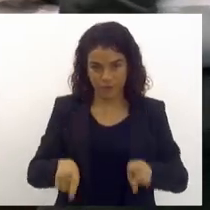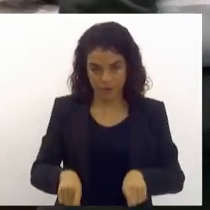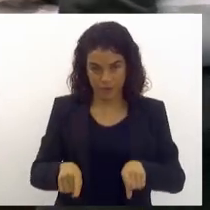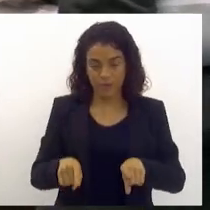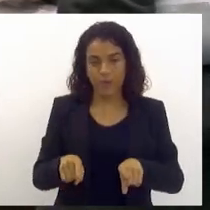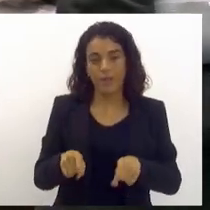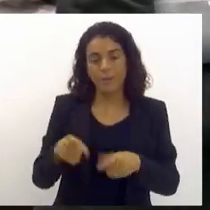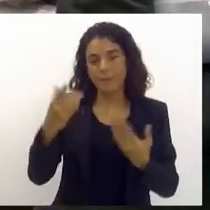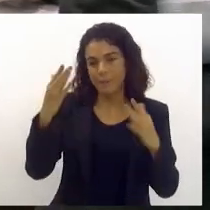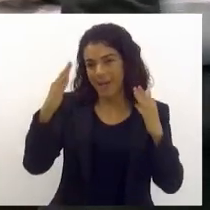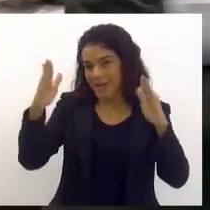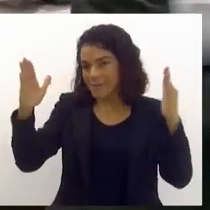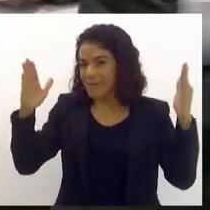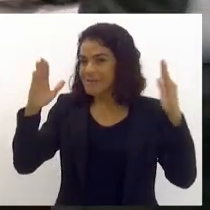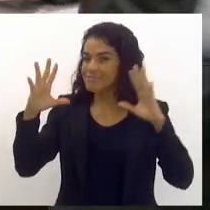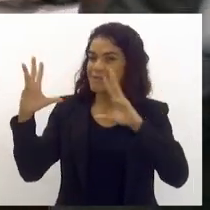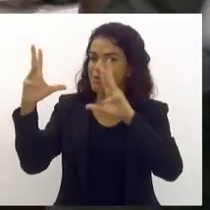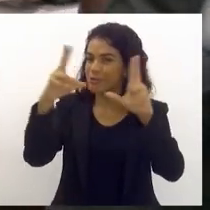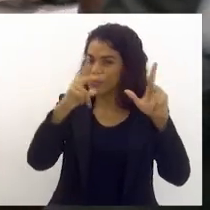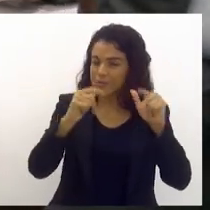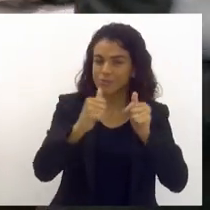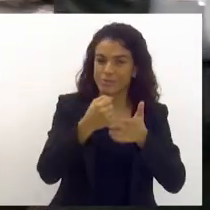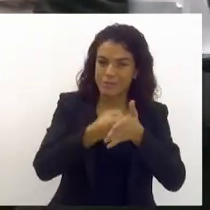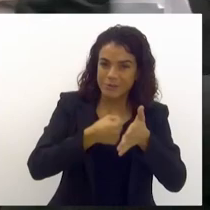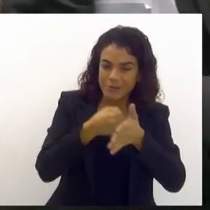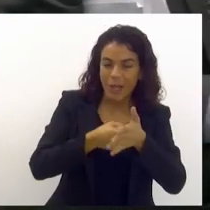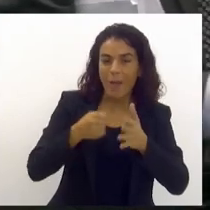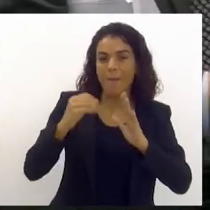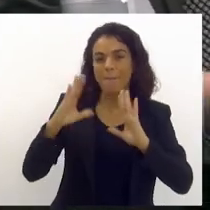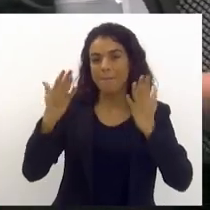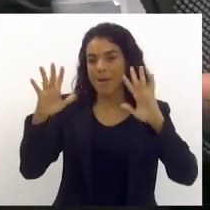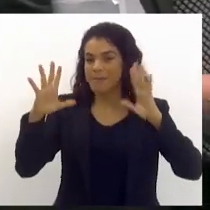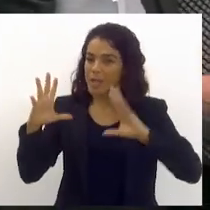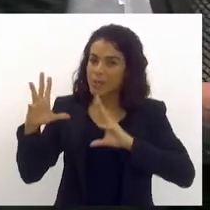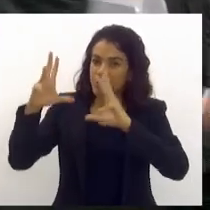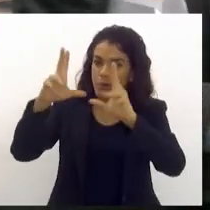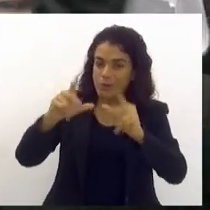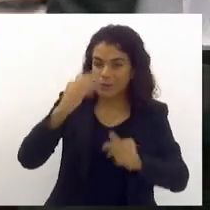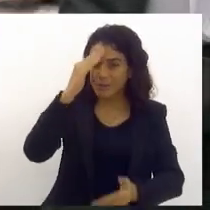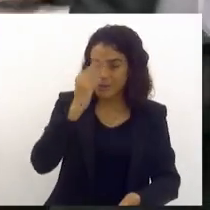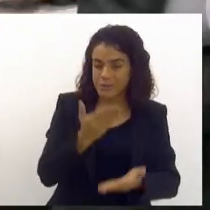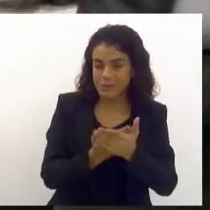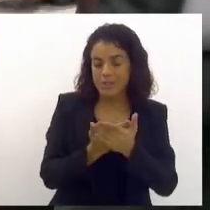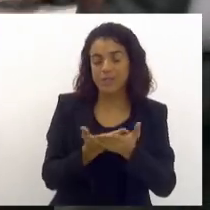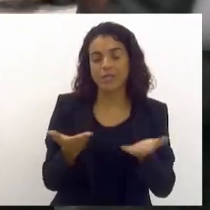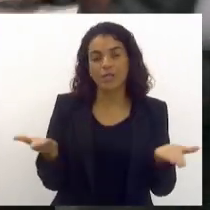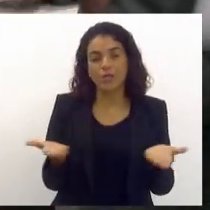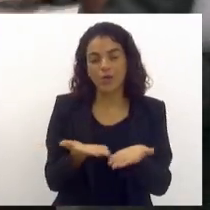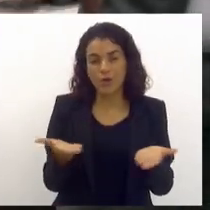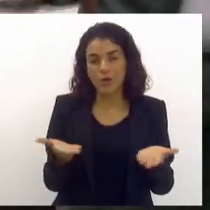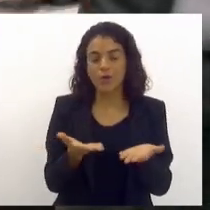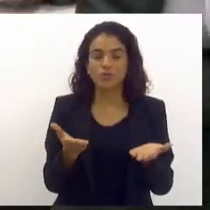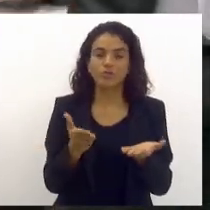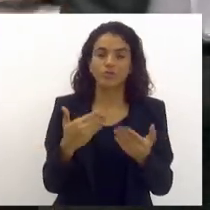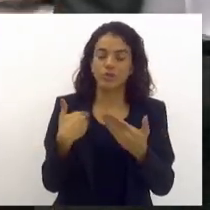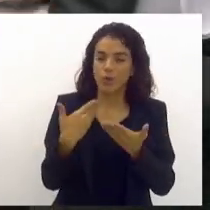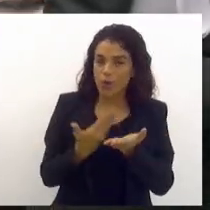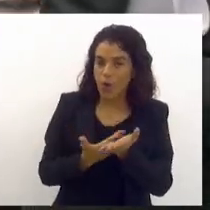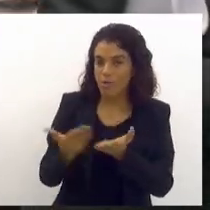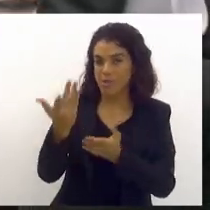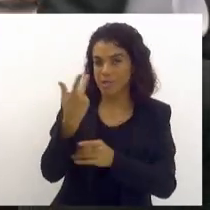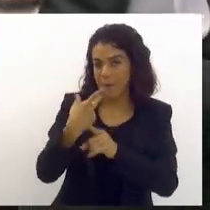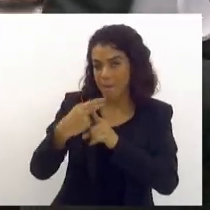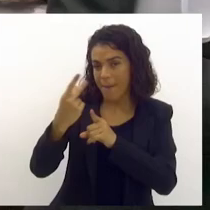mobilizaram, parabéns a todos que lutaram, parabéns aos que acreditaram e parabéns ao que hoje começaram a